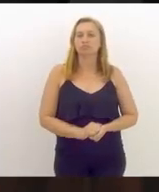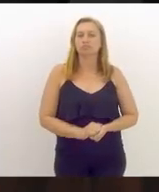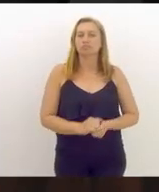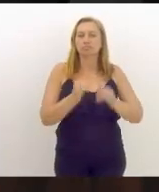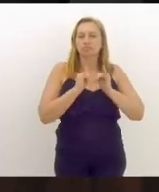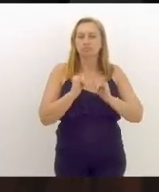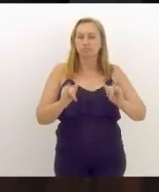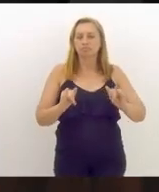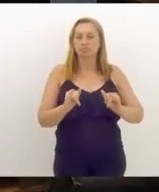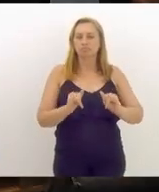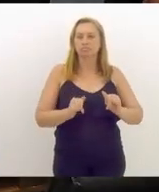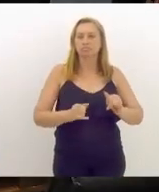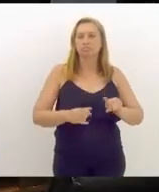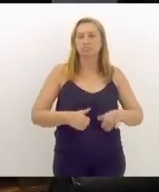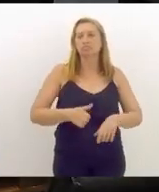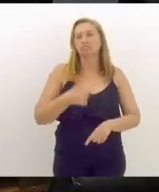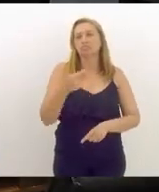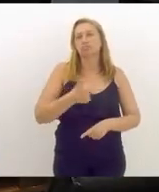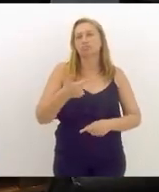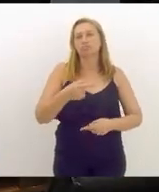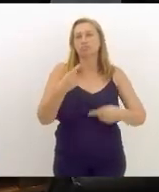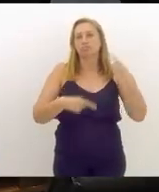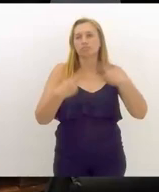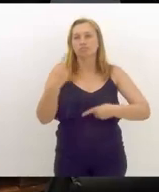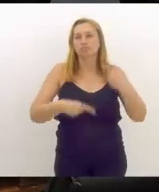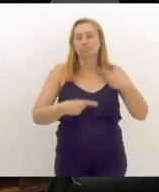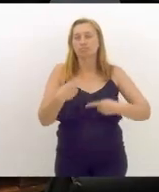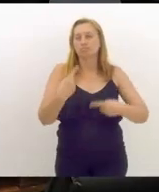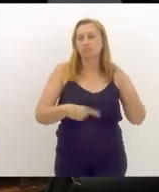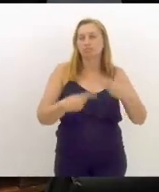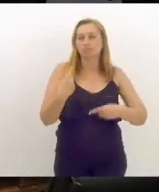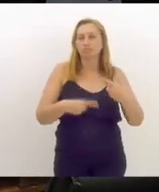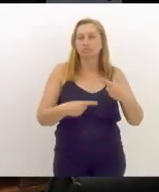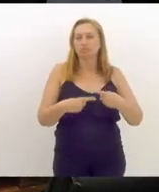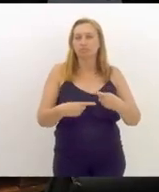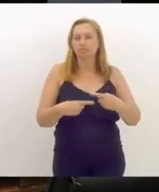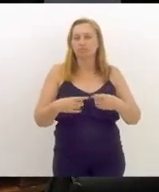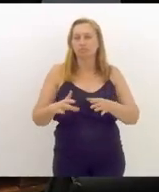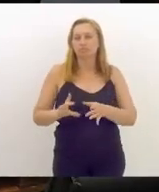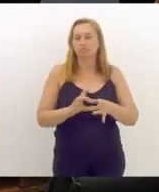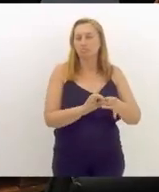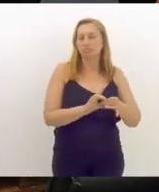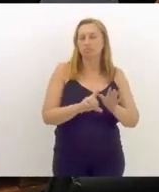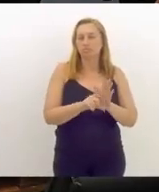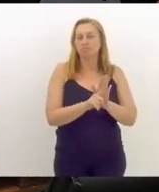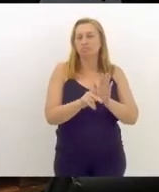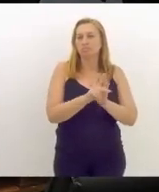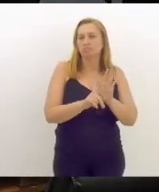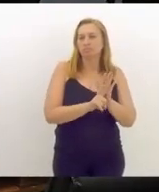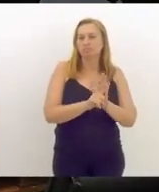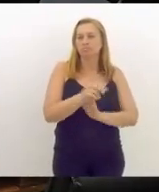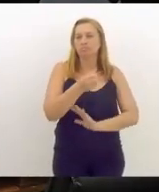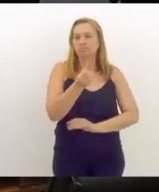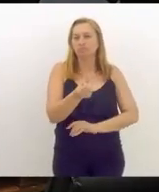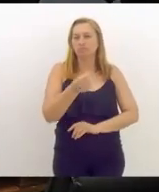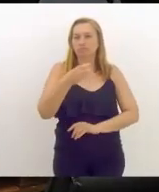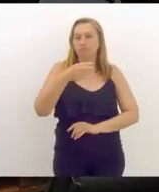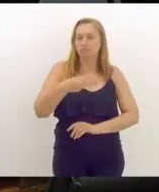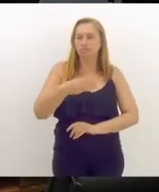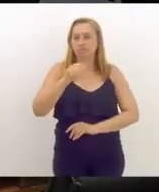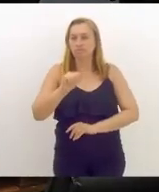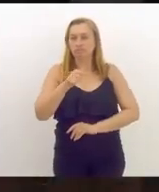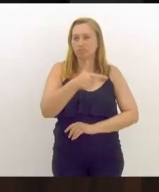anuncio a implantação ordinária em segunda discussão redação do vencido assim emendado projeto de lei 6342 a de 22